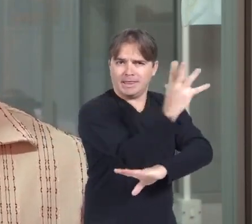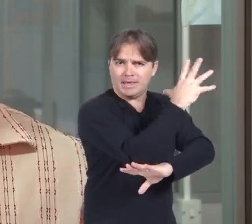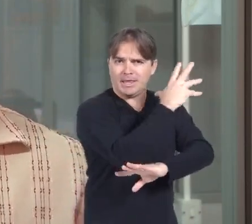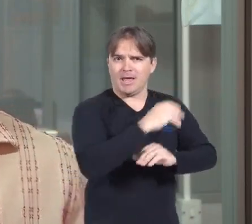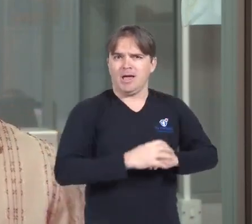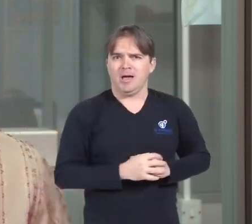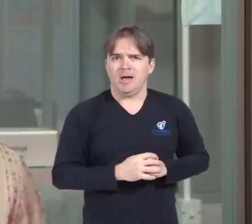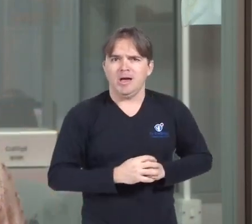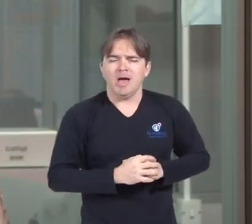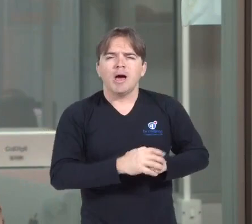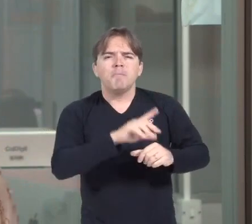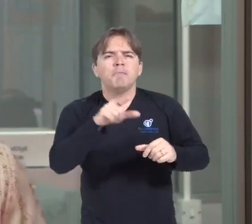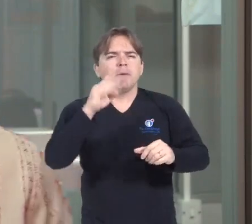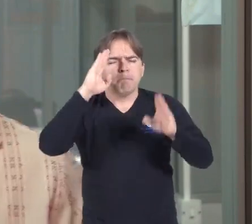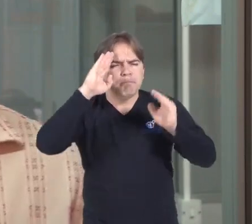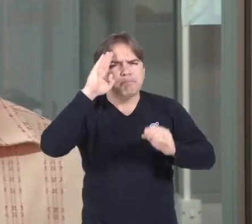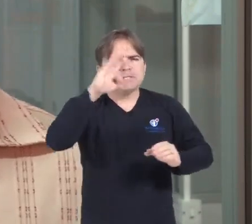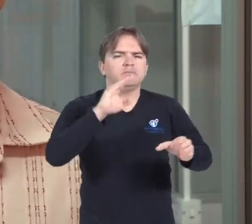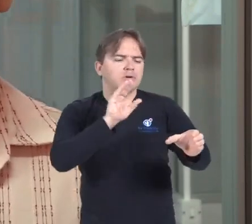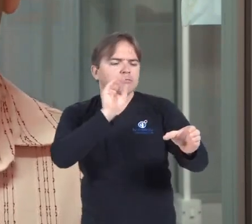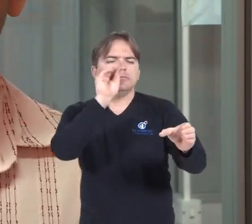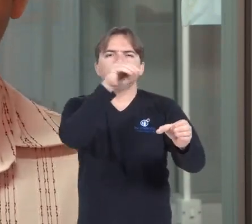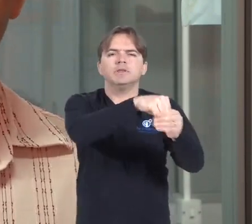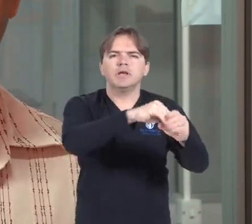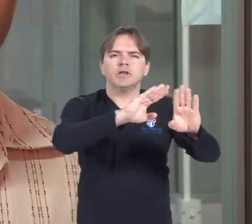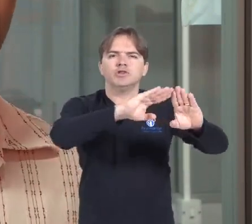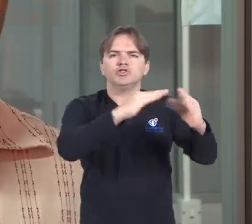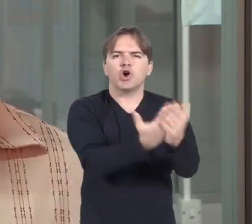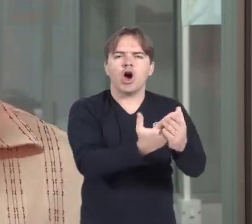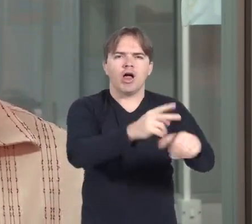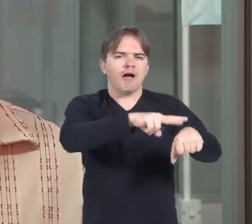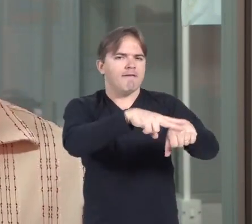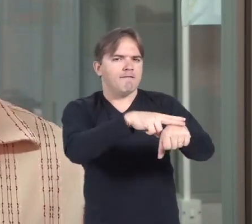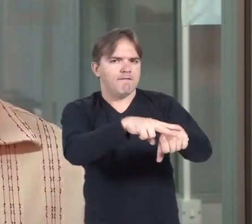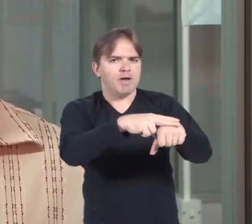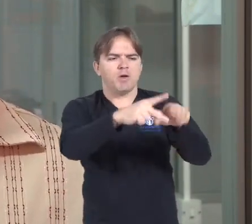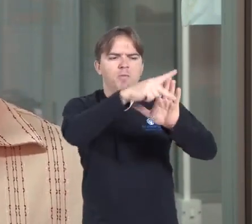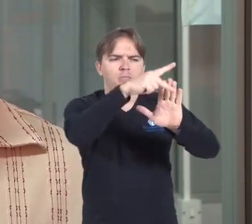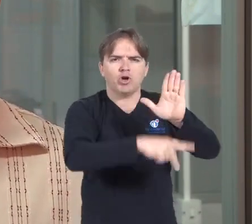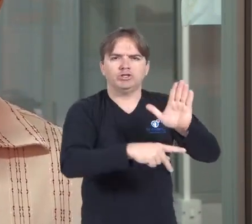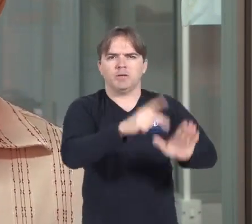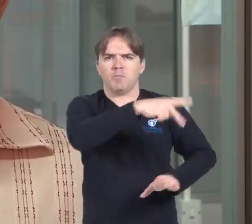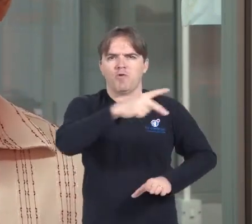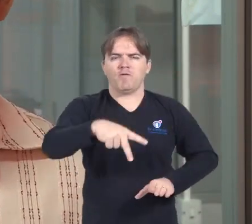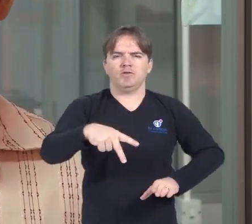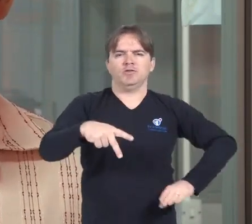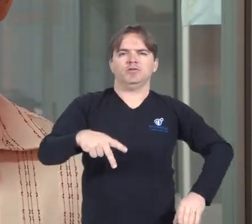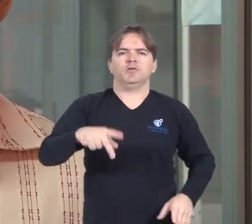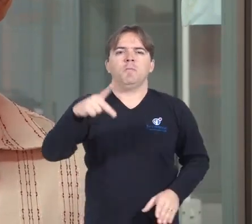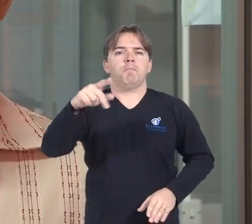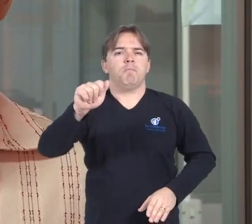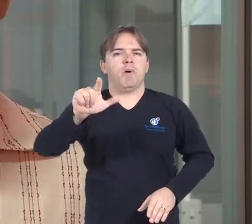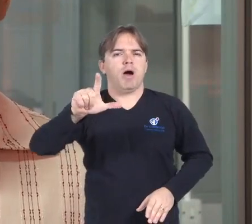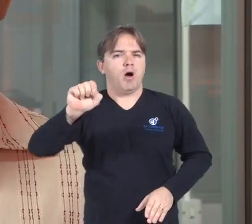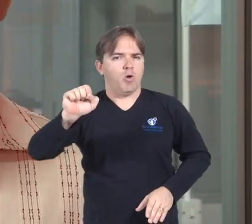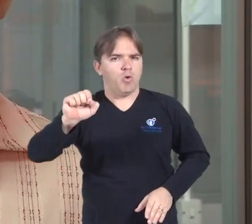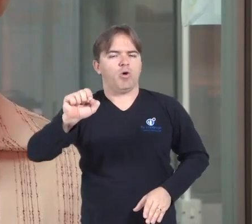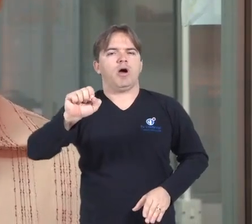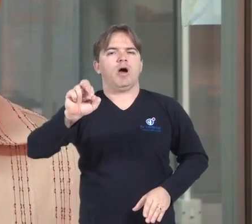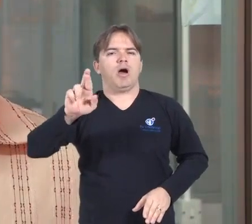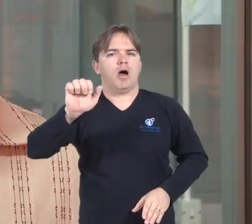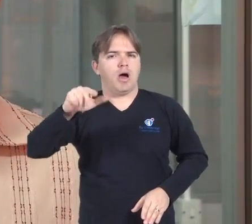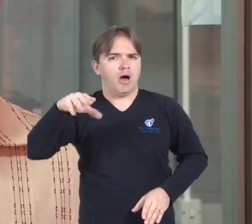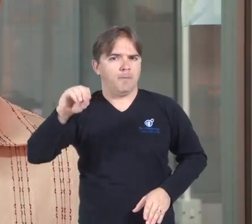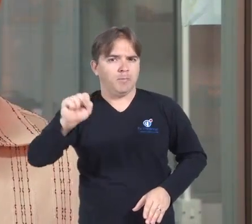especificamente, inserido dentro do projeto Escola Verde, orientado pelo professor Paulo Ramos, e onde eu consegui desenvolver mais de 20